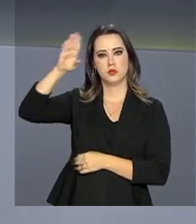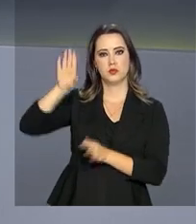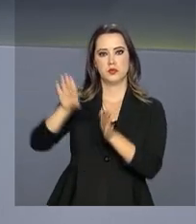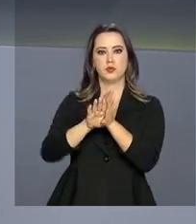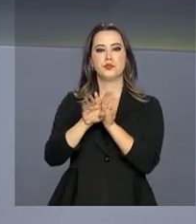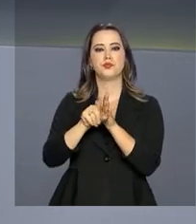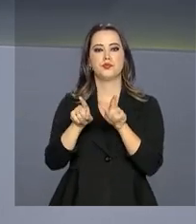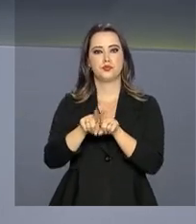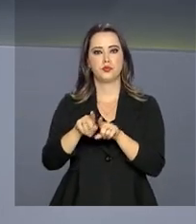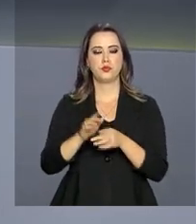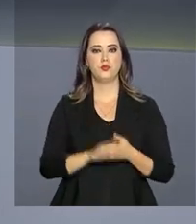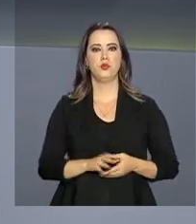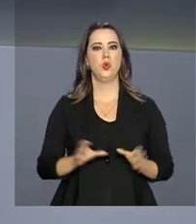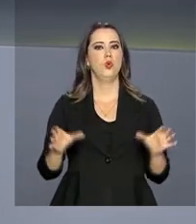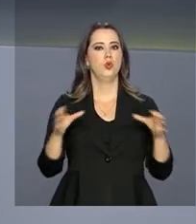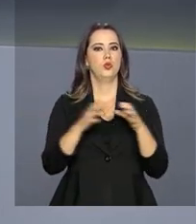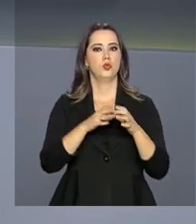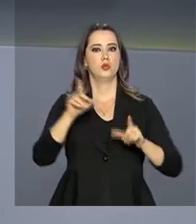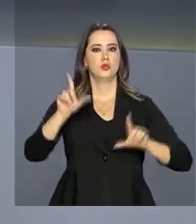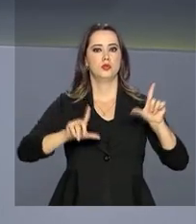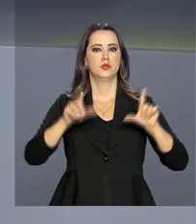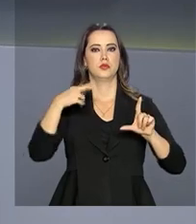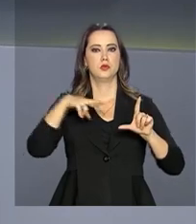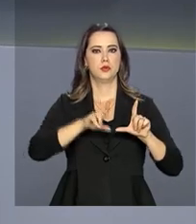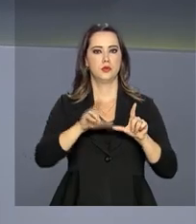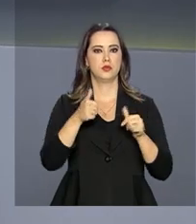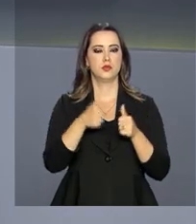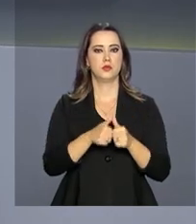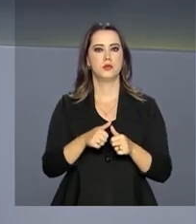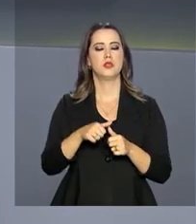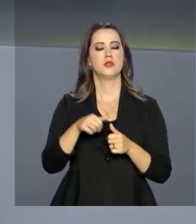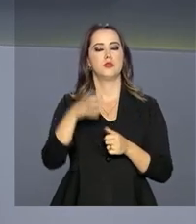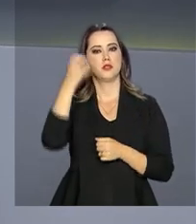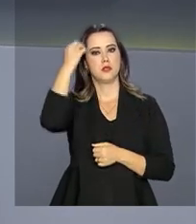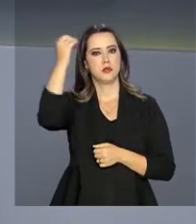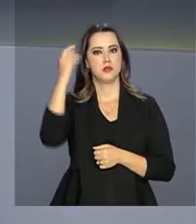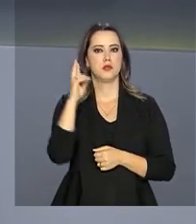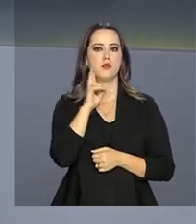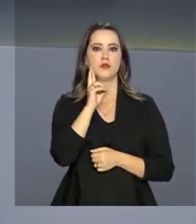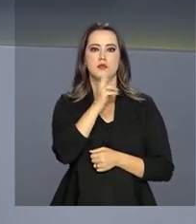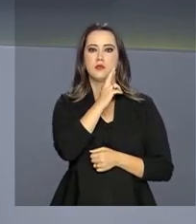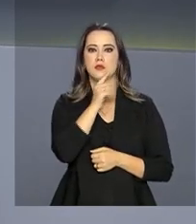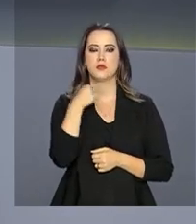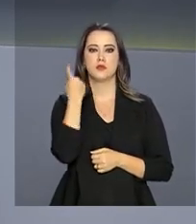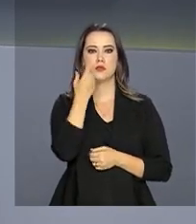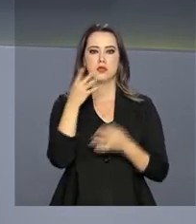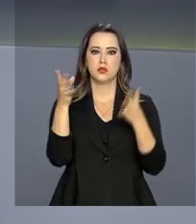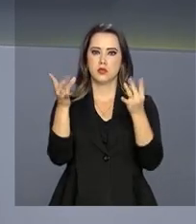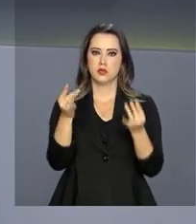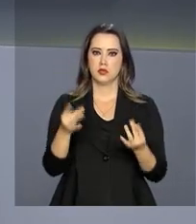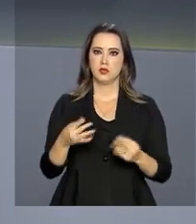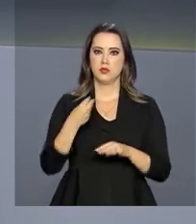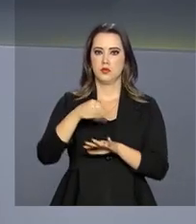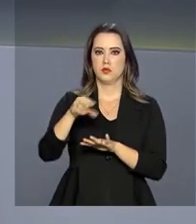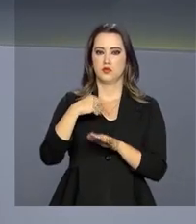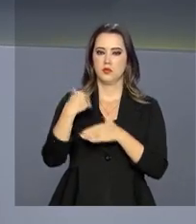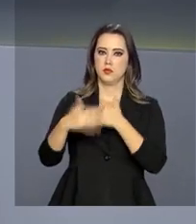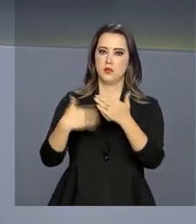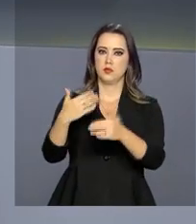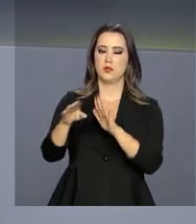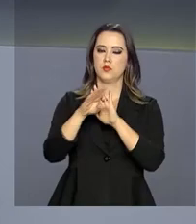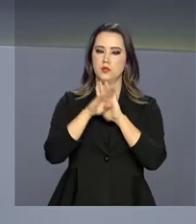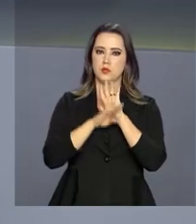chegar ao estado uma equipe da nbr também está em viagem para roraima ea gente vai trazer mais informações